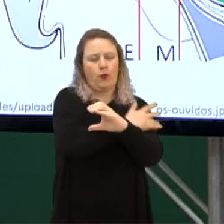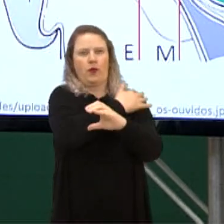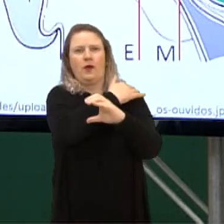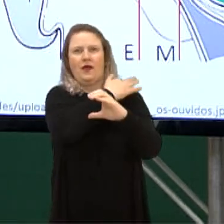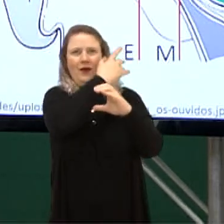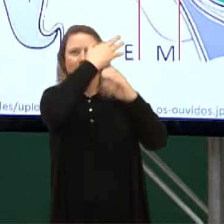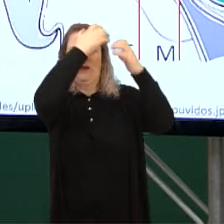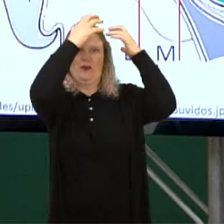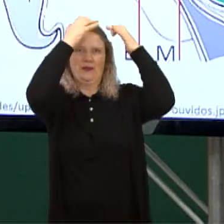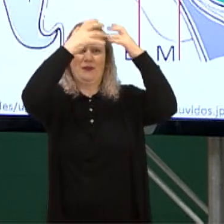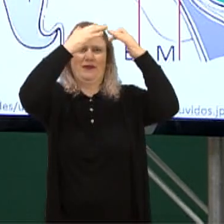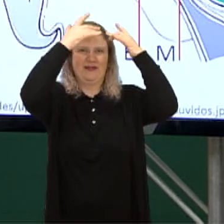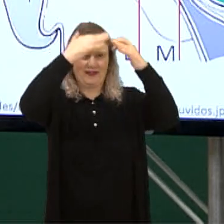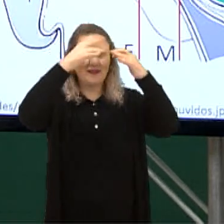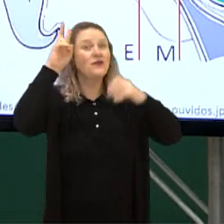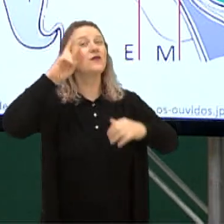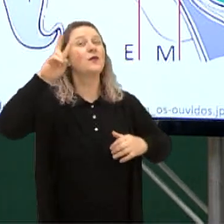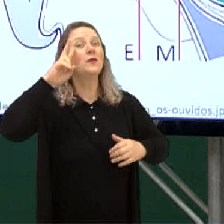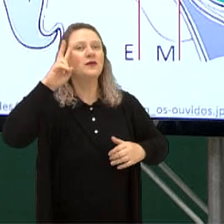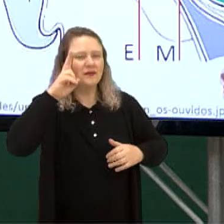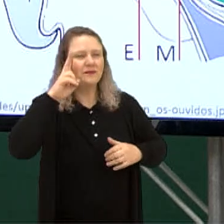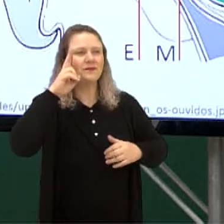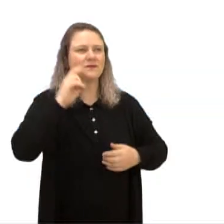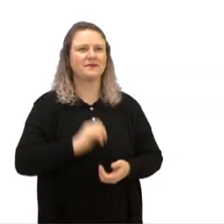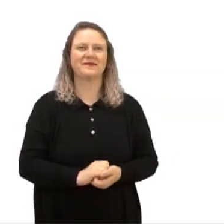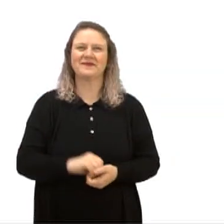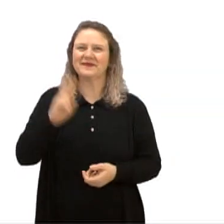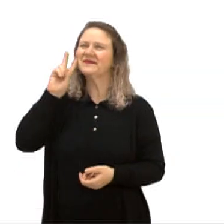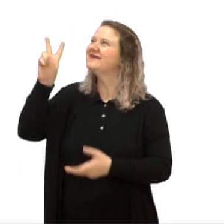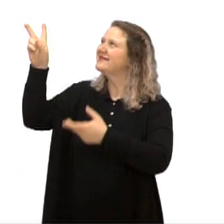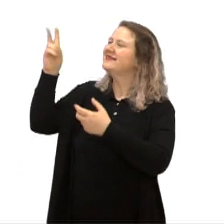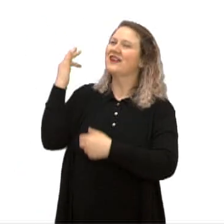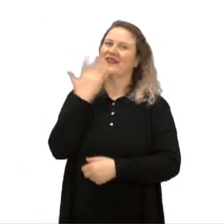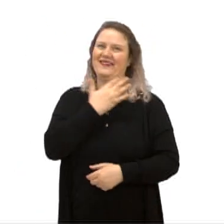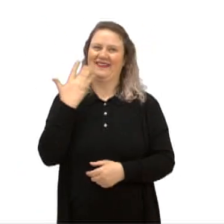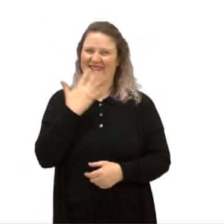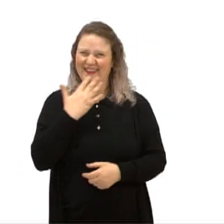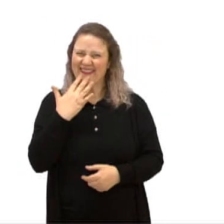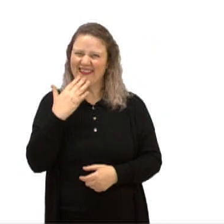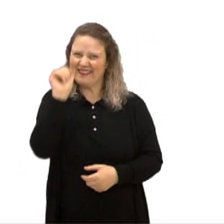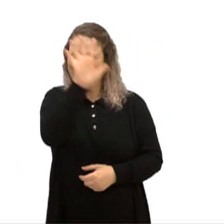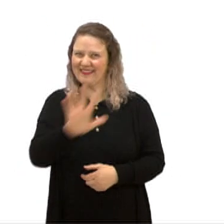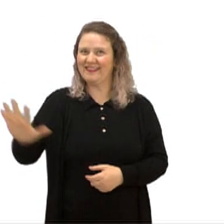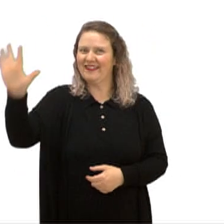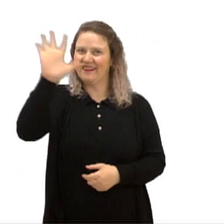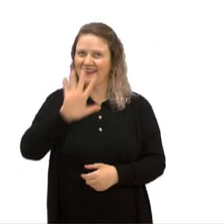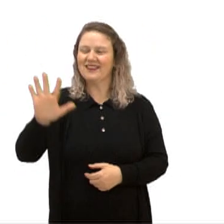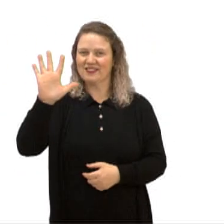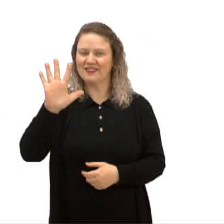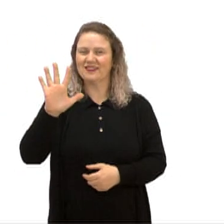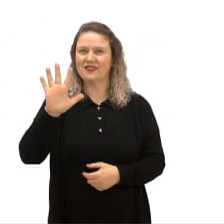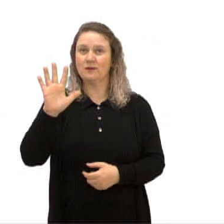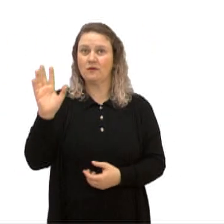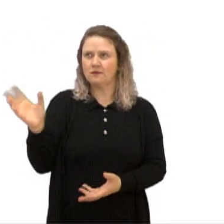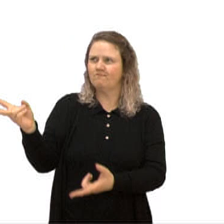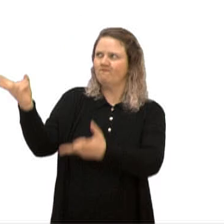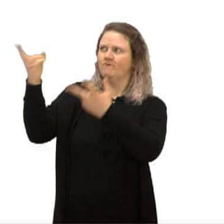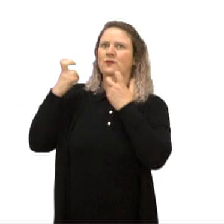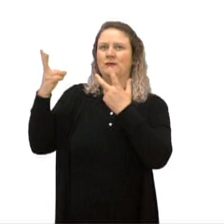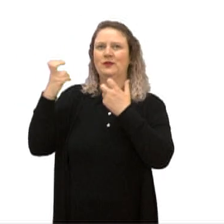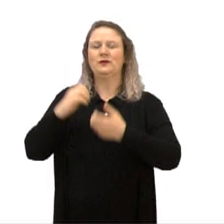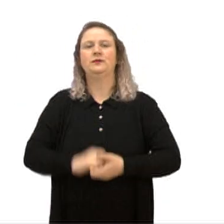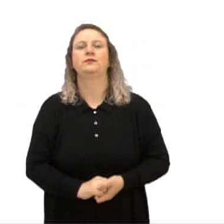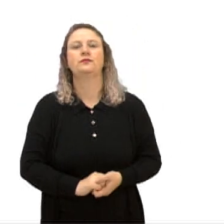vai relembrar essa divisão. Olha que bonitinho, tá até por cores aqui. Tá até por cores, bem didático para vocês aprenderem.